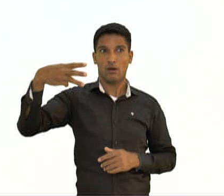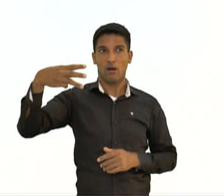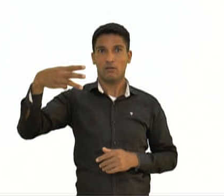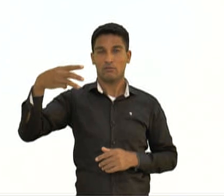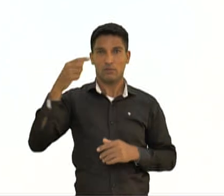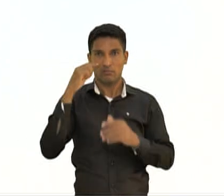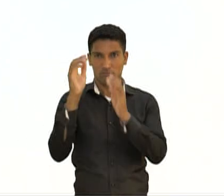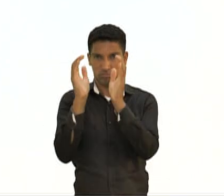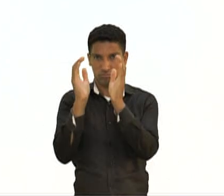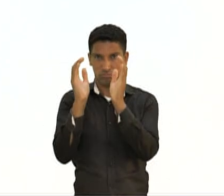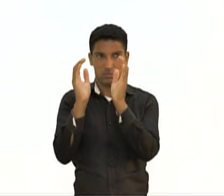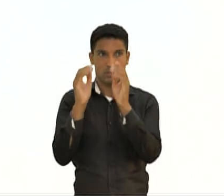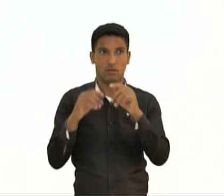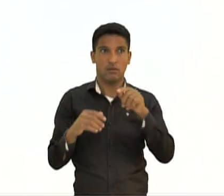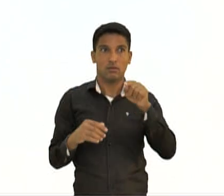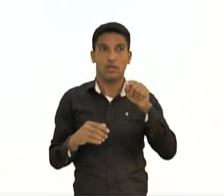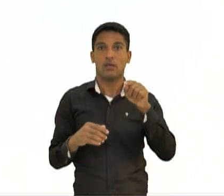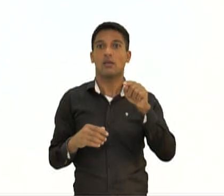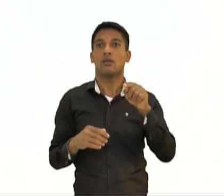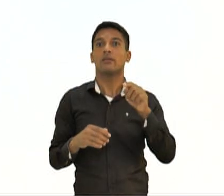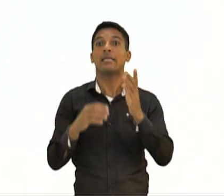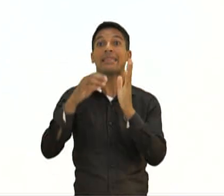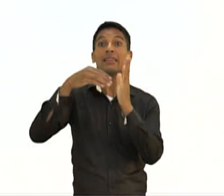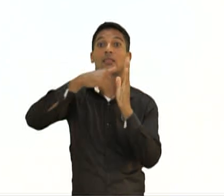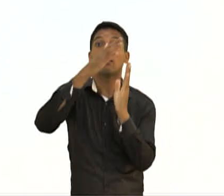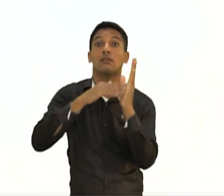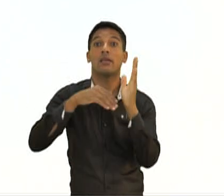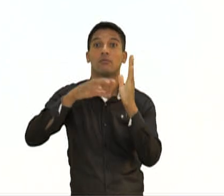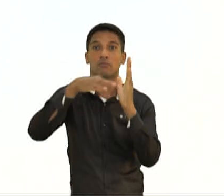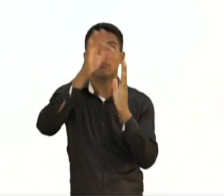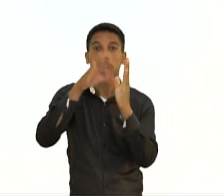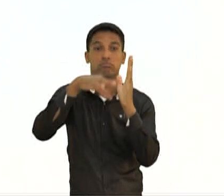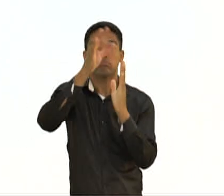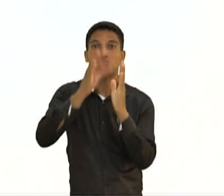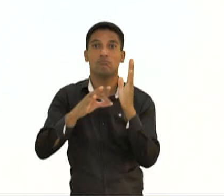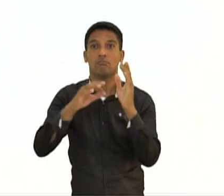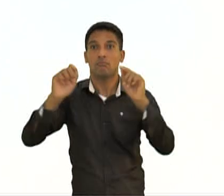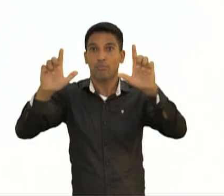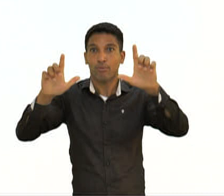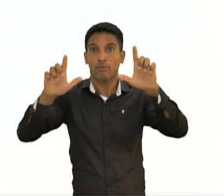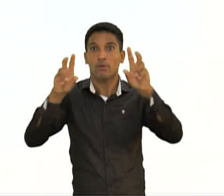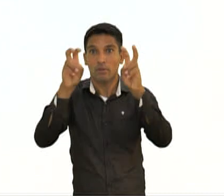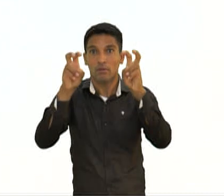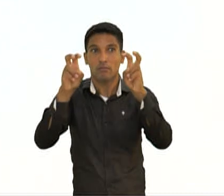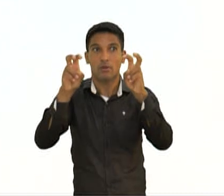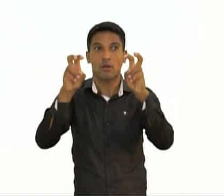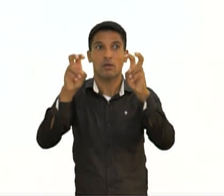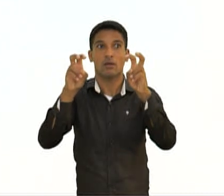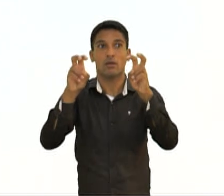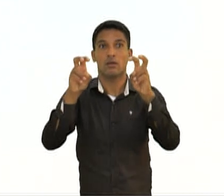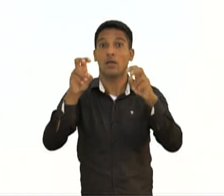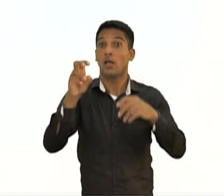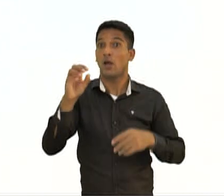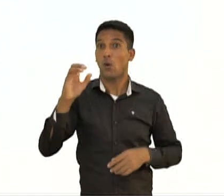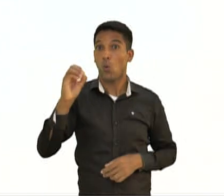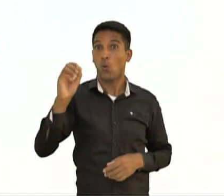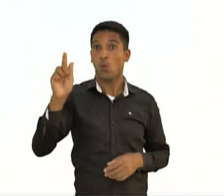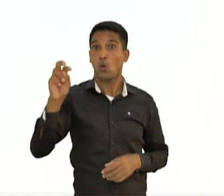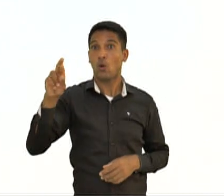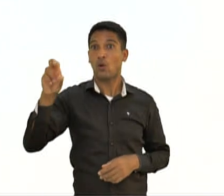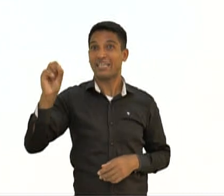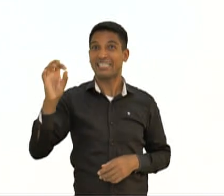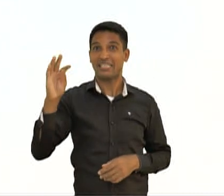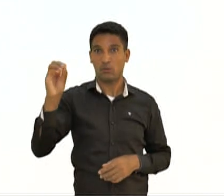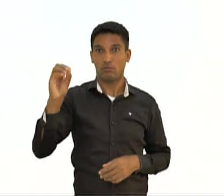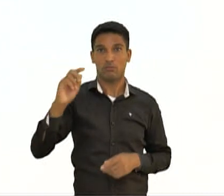em relação à realidade. Olha a palavrinha aqui, gente, uma relação agressiva, né? Muitas vezes agressiva. Então, imagine que